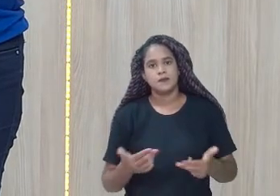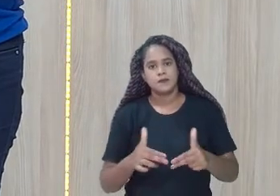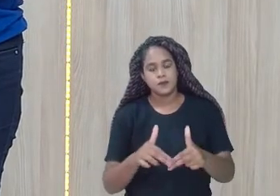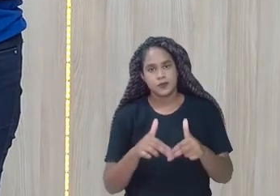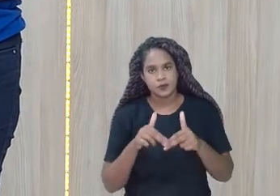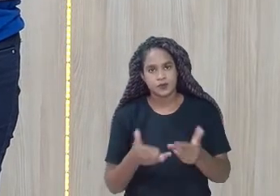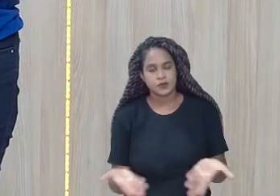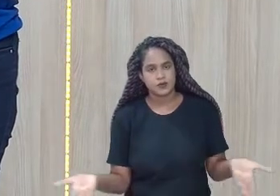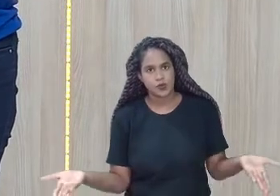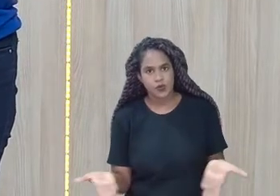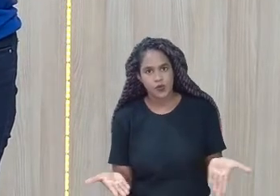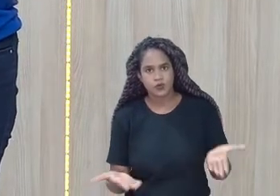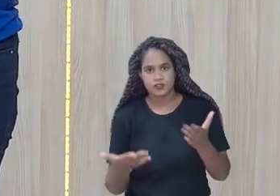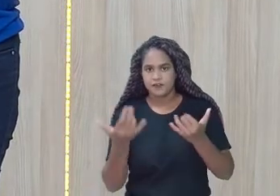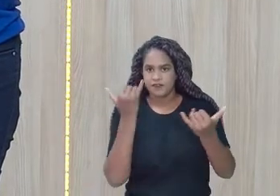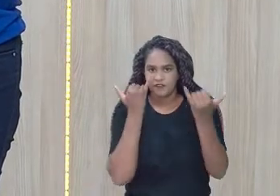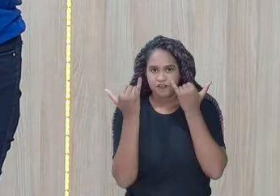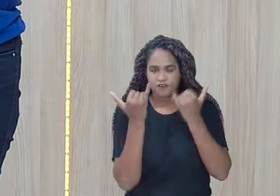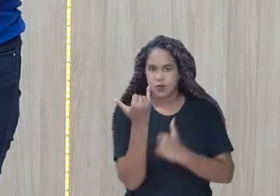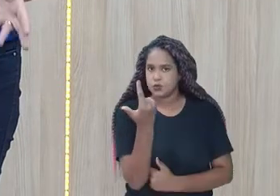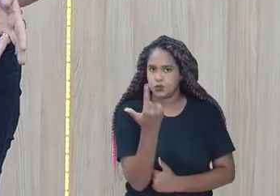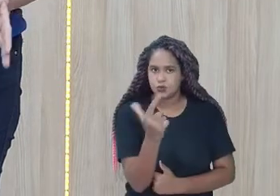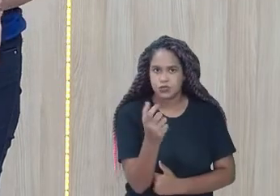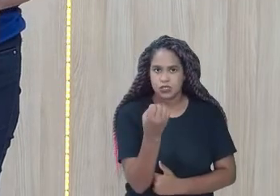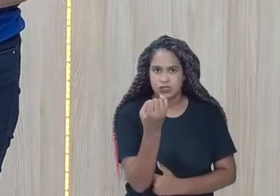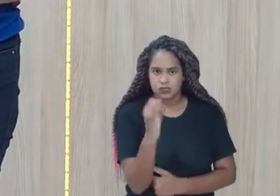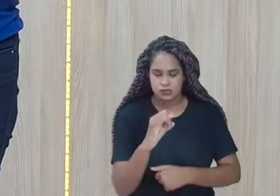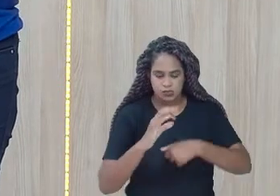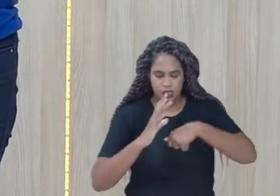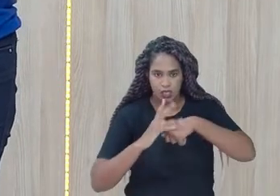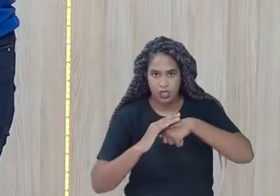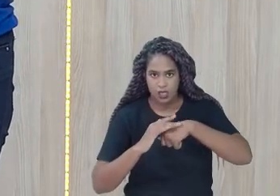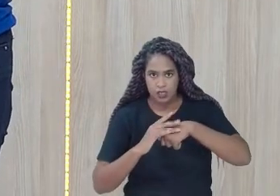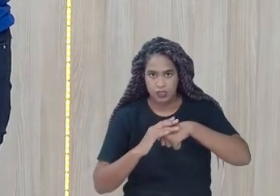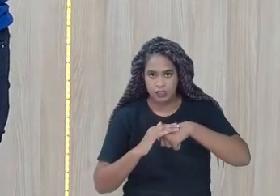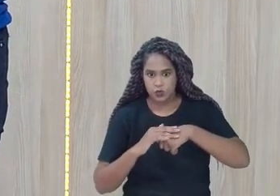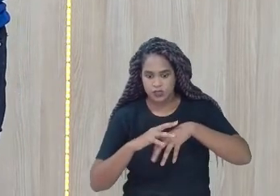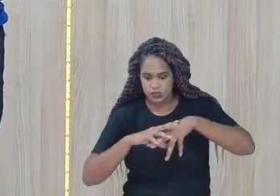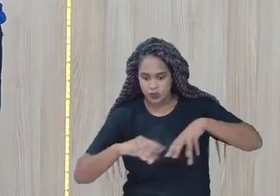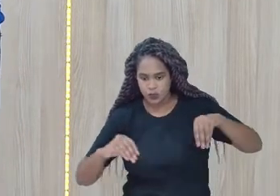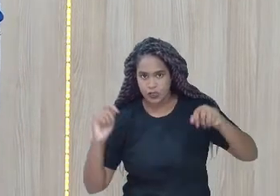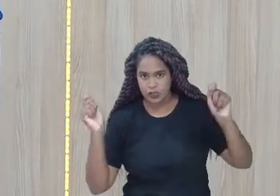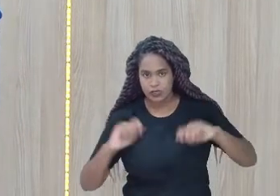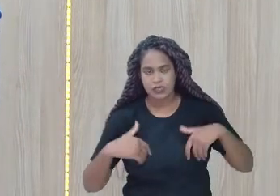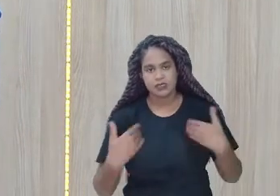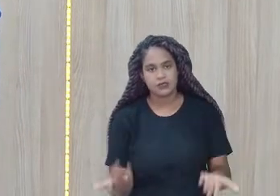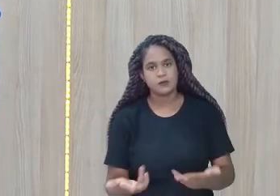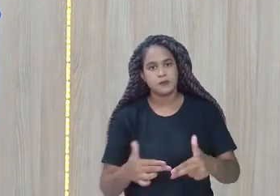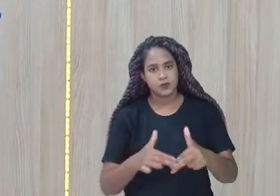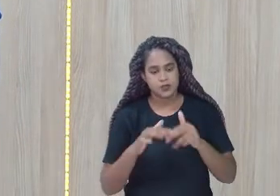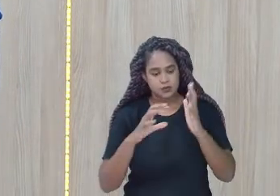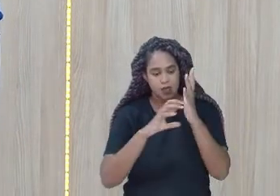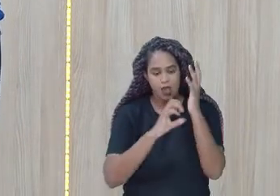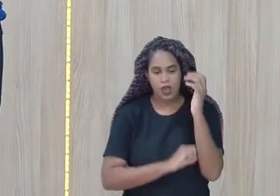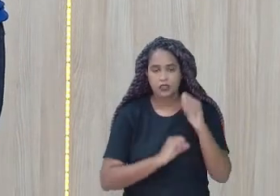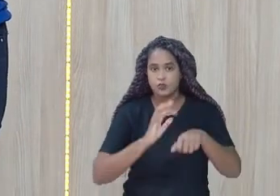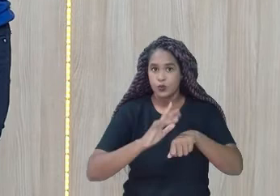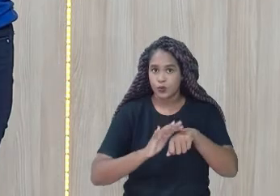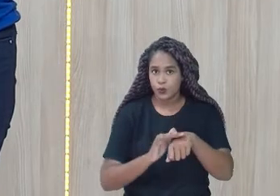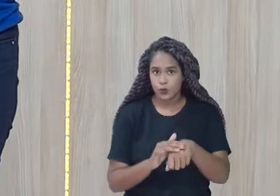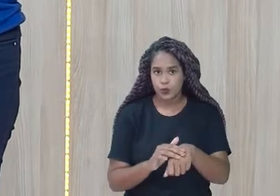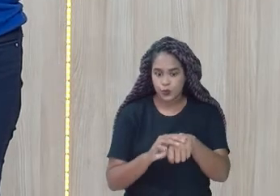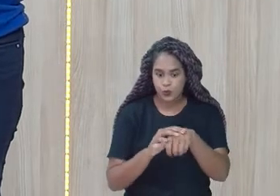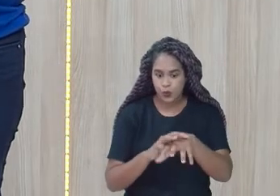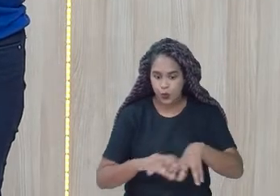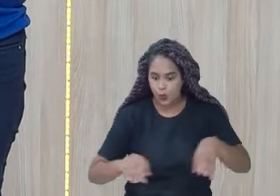temos esses dados como se foi um tratamento que foi feito. Então, atualmente, a AIDS ela não tem cura, né? Não